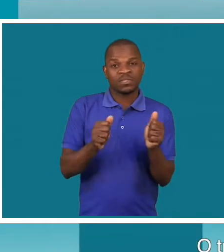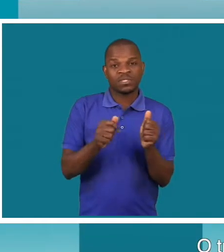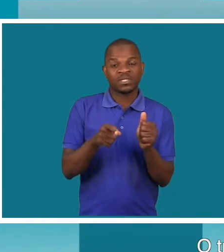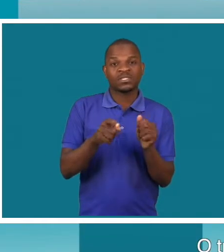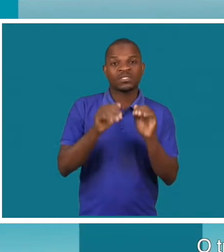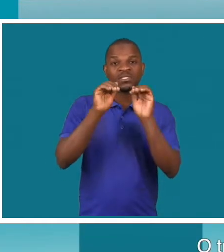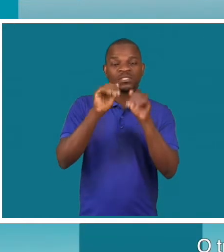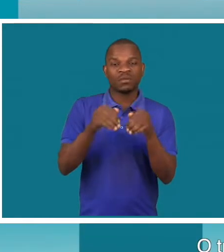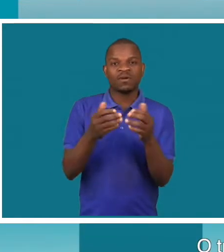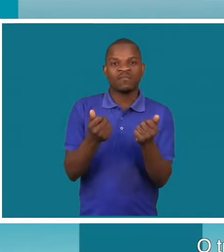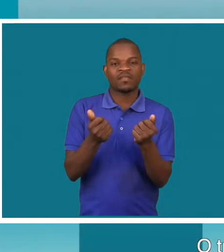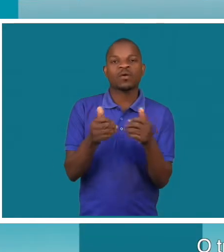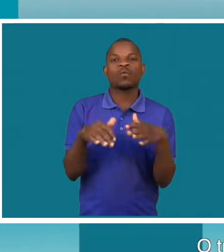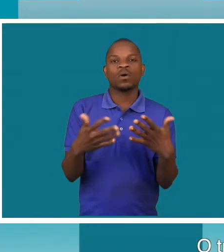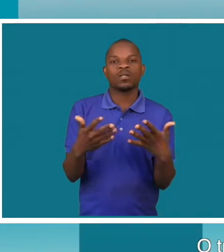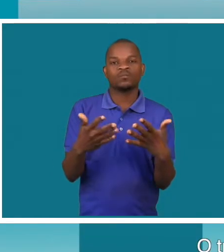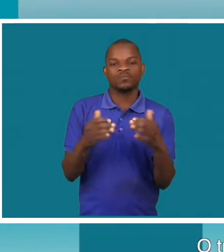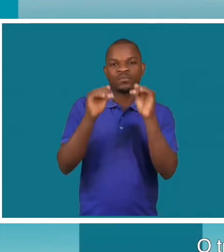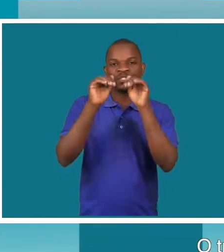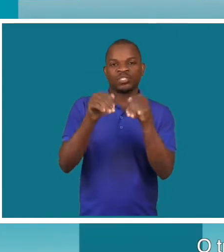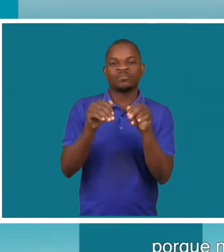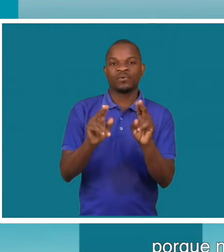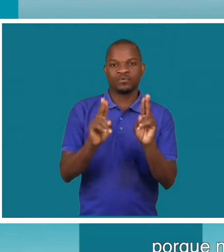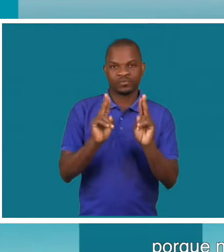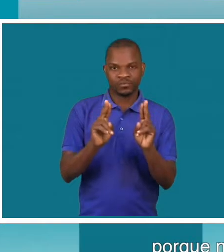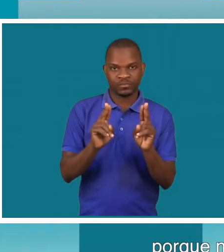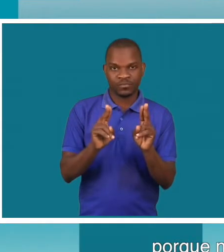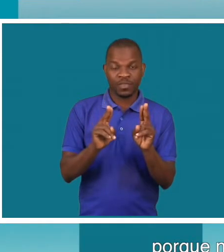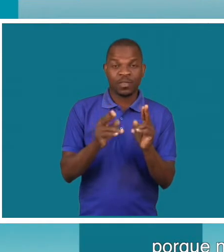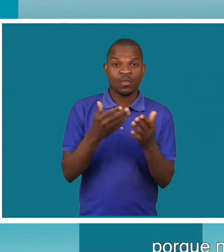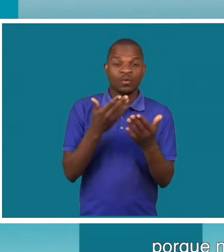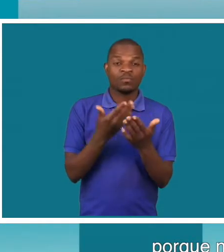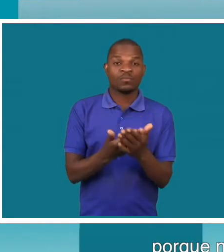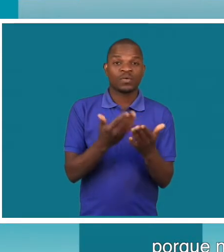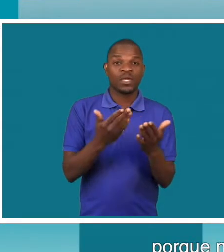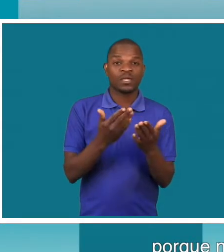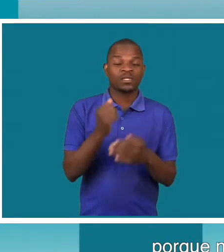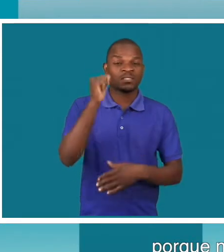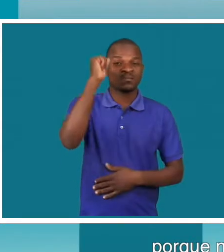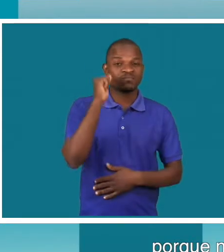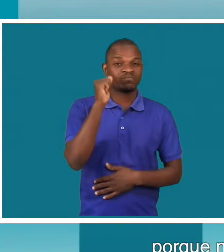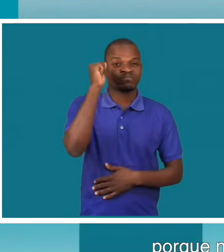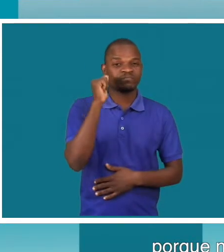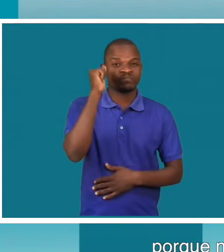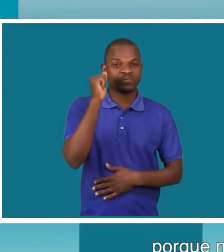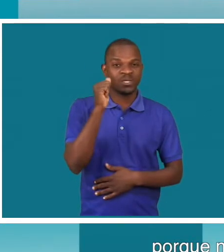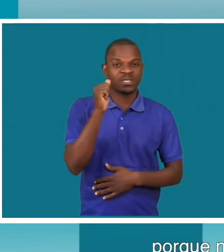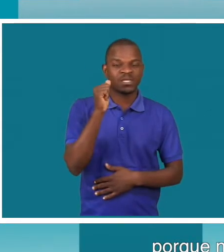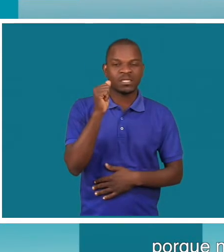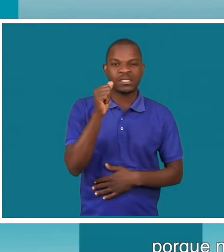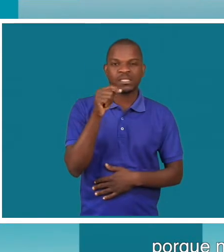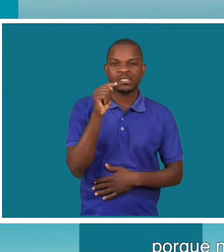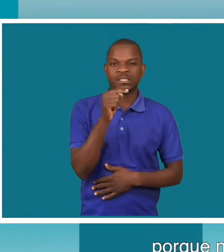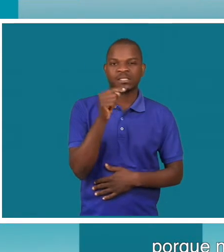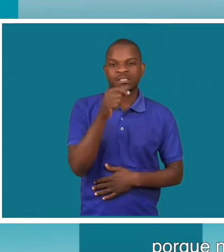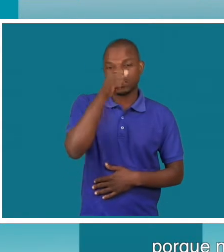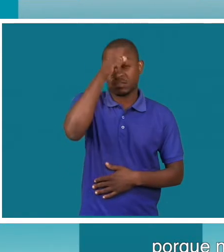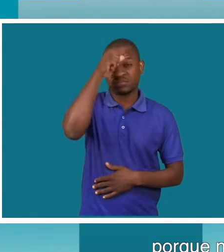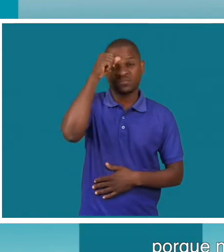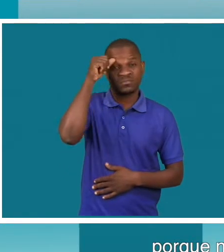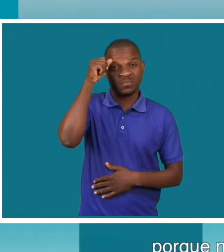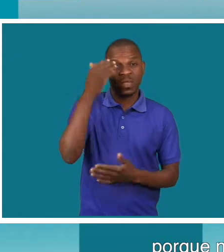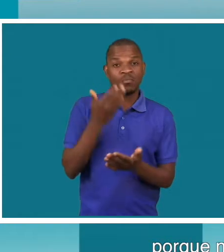são os logos chapa 100 porque o selo coletivo os de pele é complicado porque não